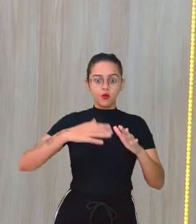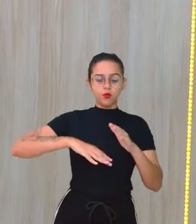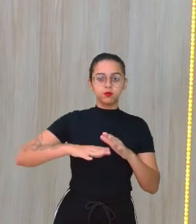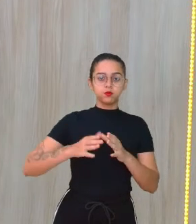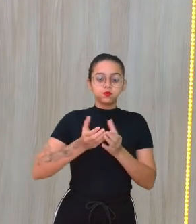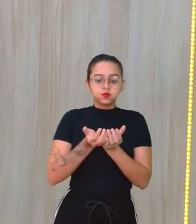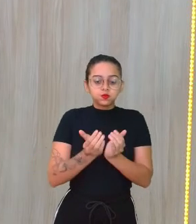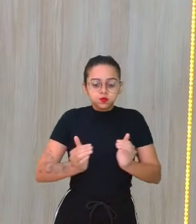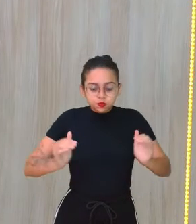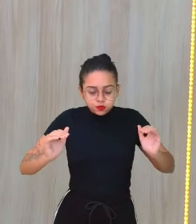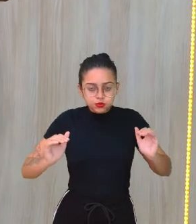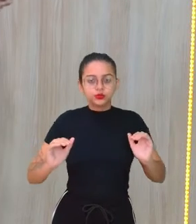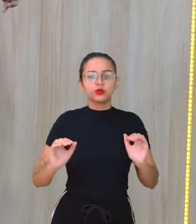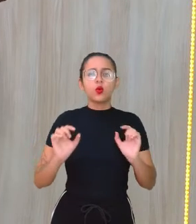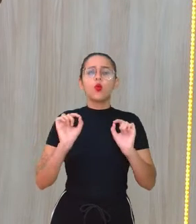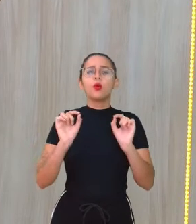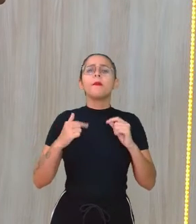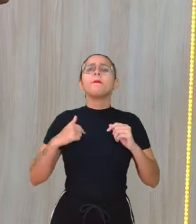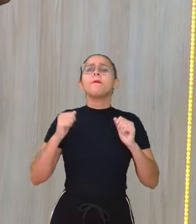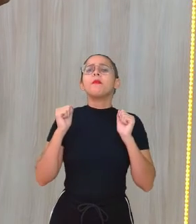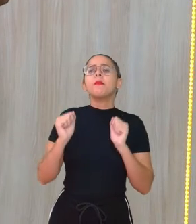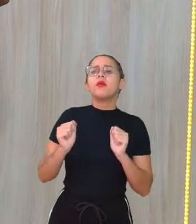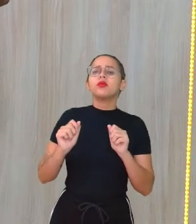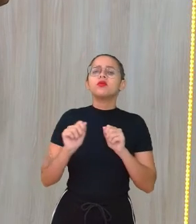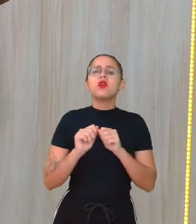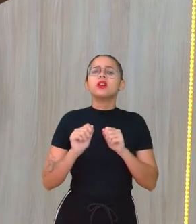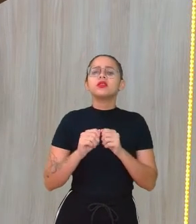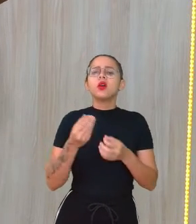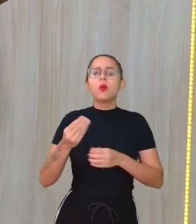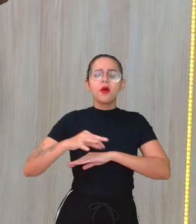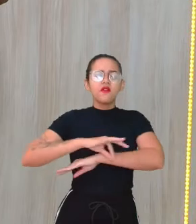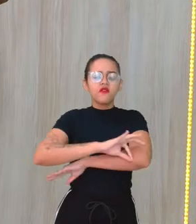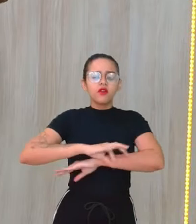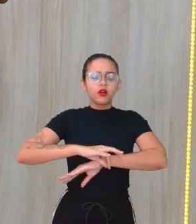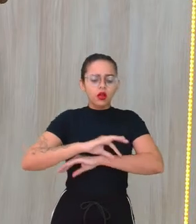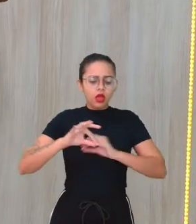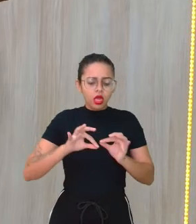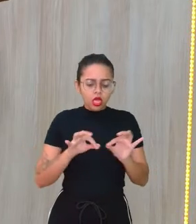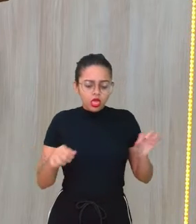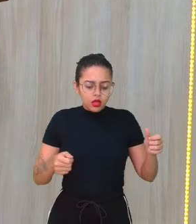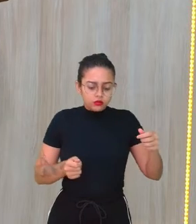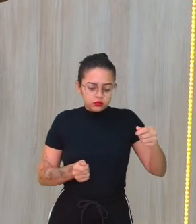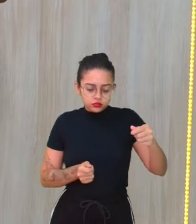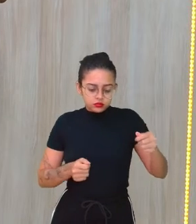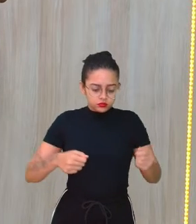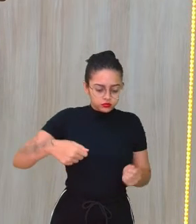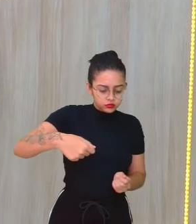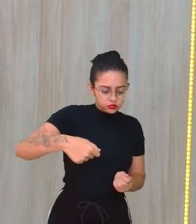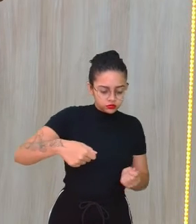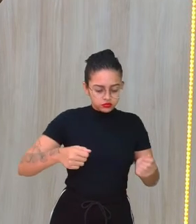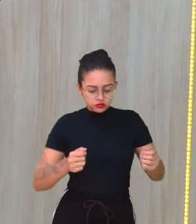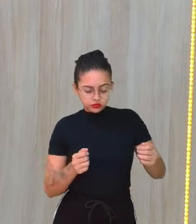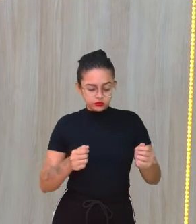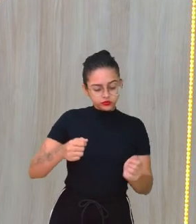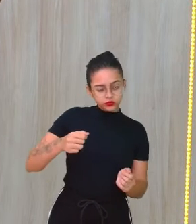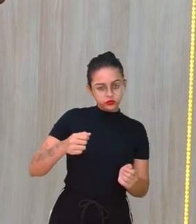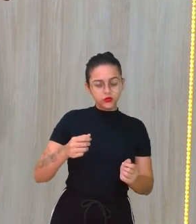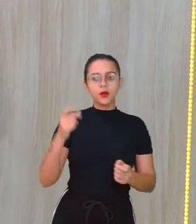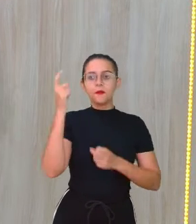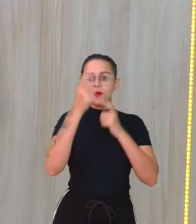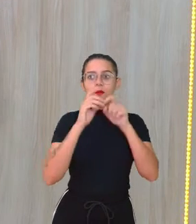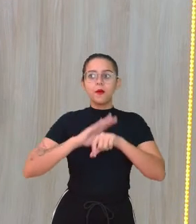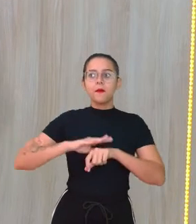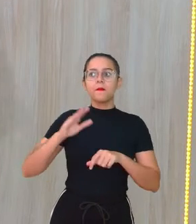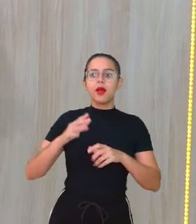o que eu poderia medir com uma régua, com uma fita métrica. Na segunda parte, a gente vai se preocupar mais com a angulação. Está